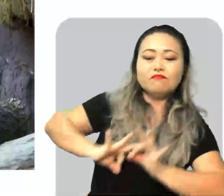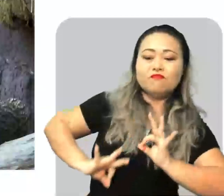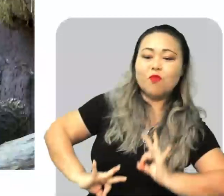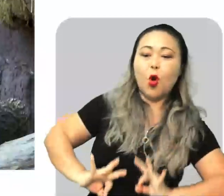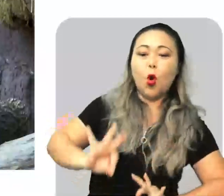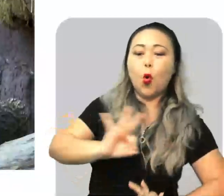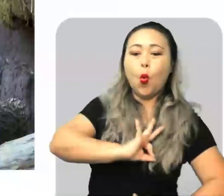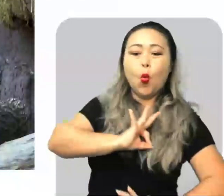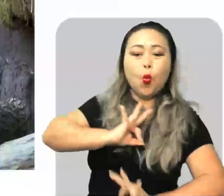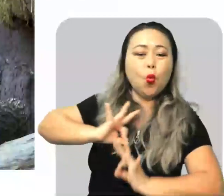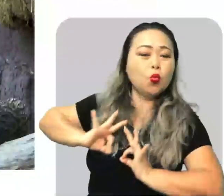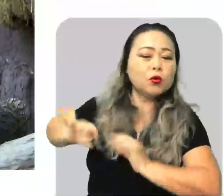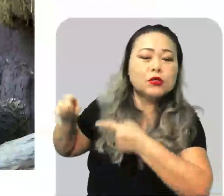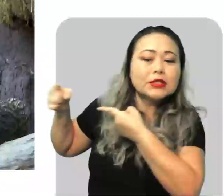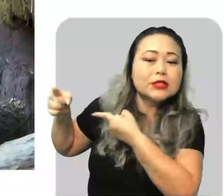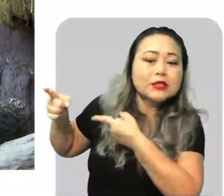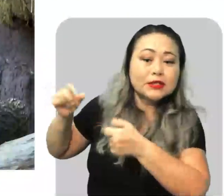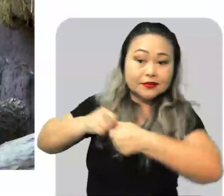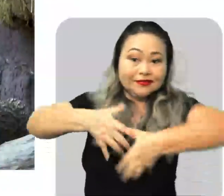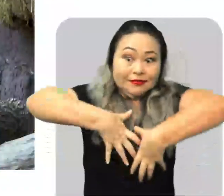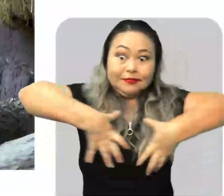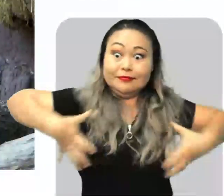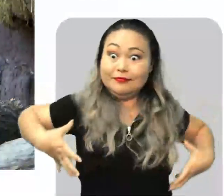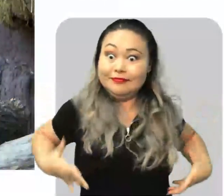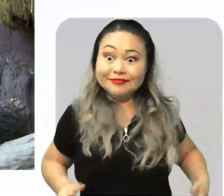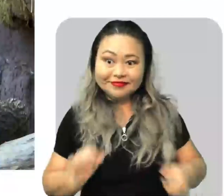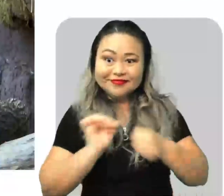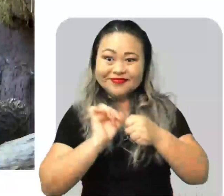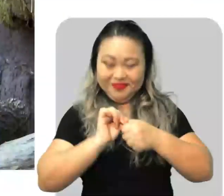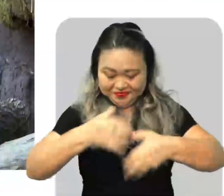Não tem como, tá, eu vou fazer uma blusa só com ela aqui.